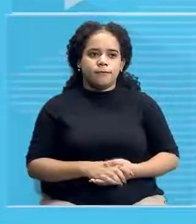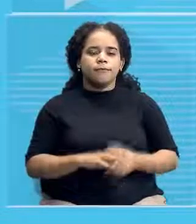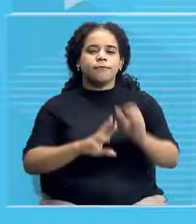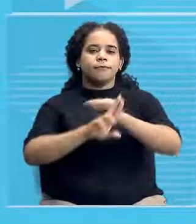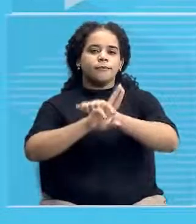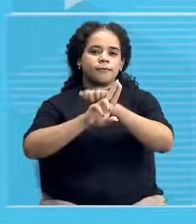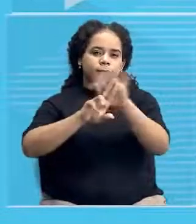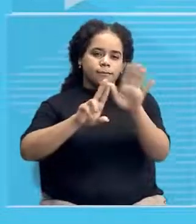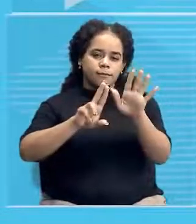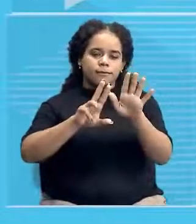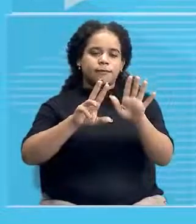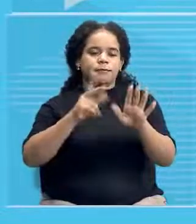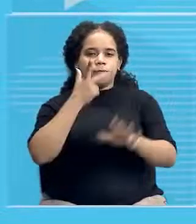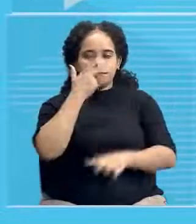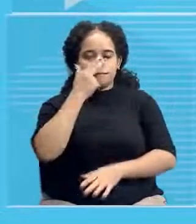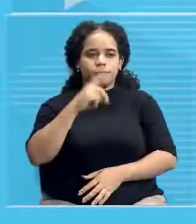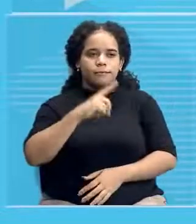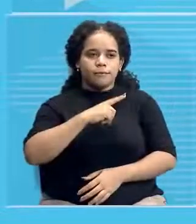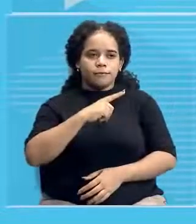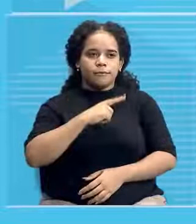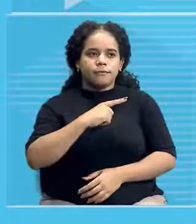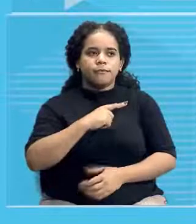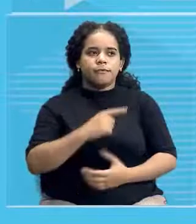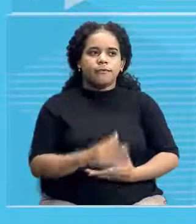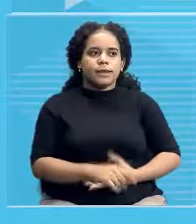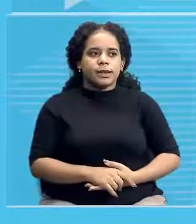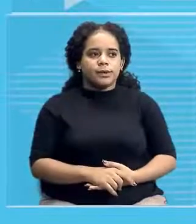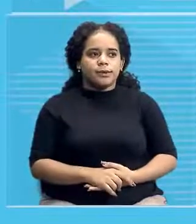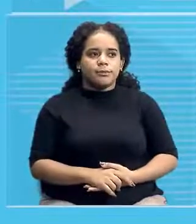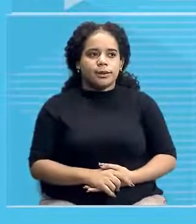parece que tinha. Na UFP.